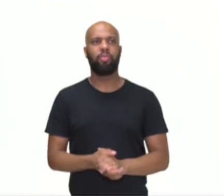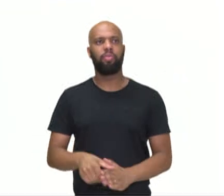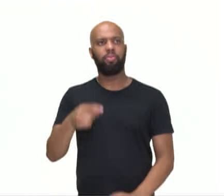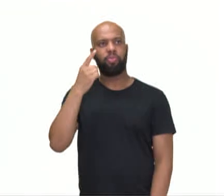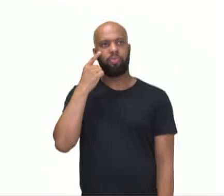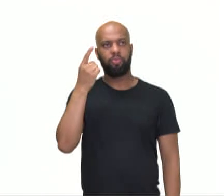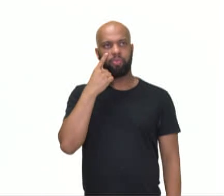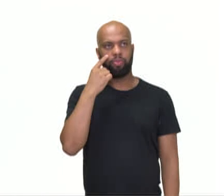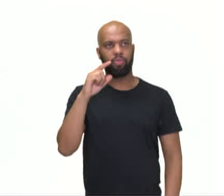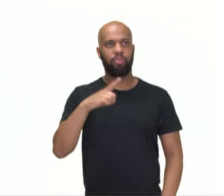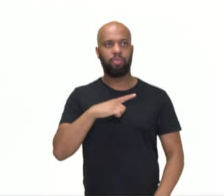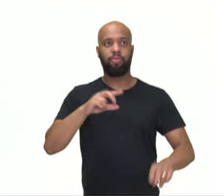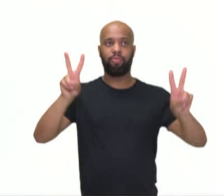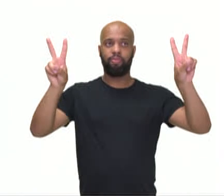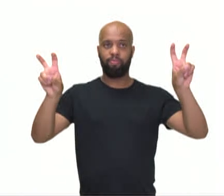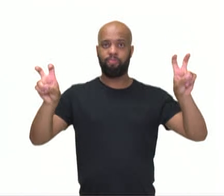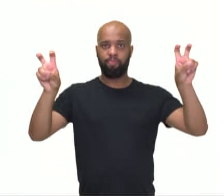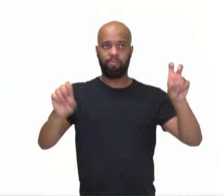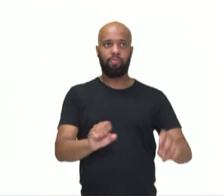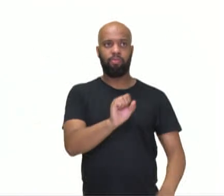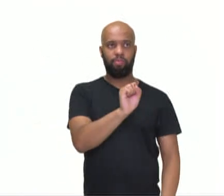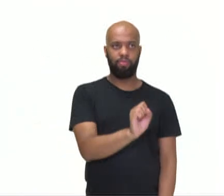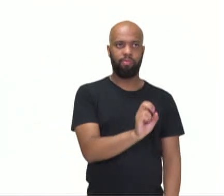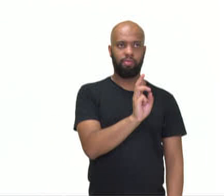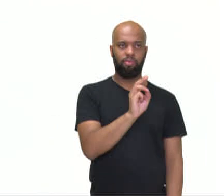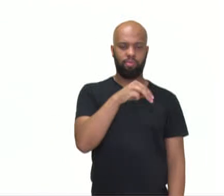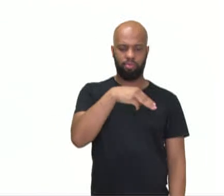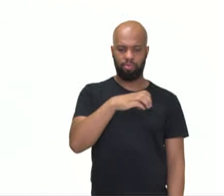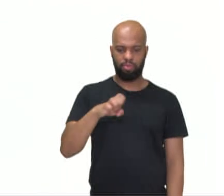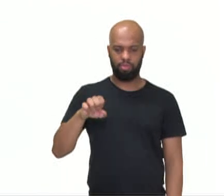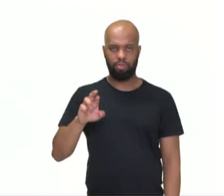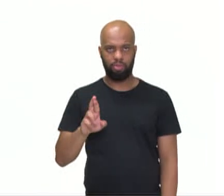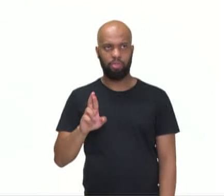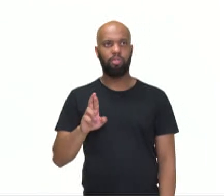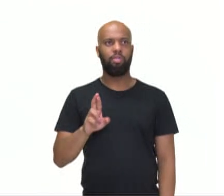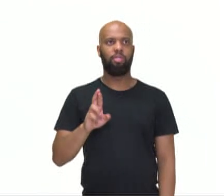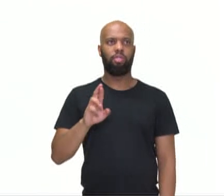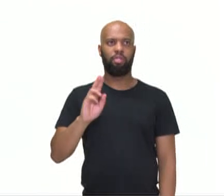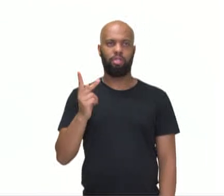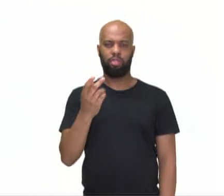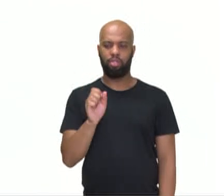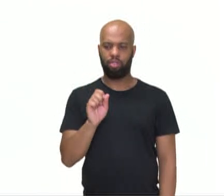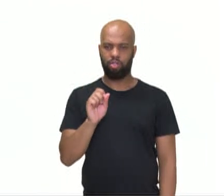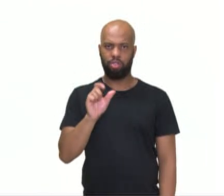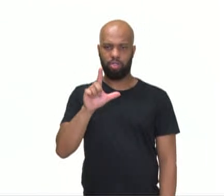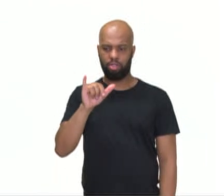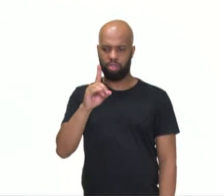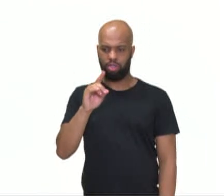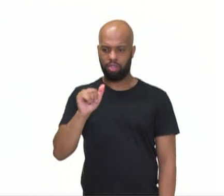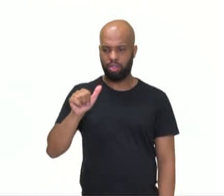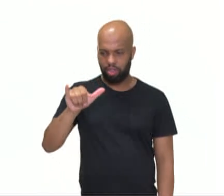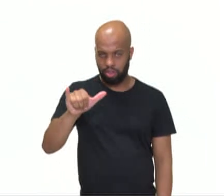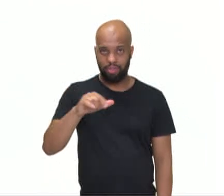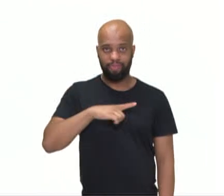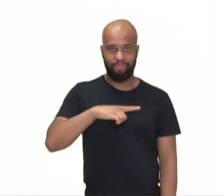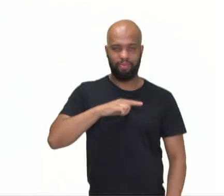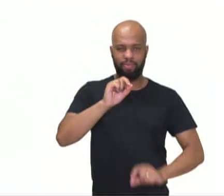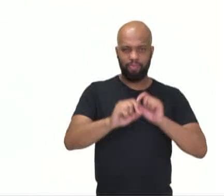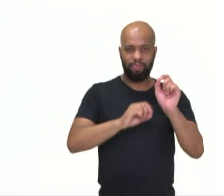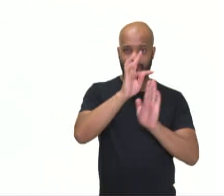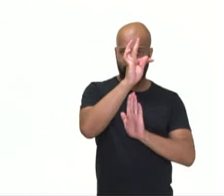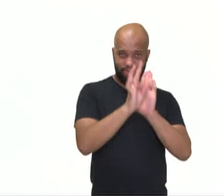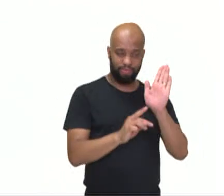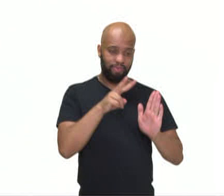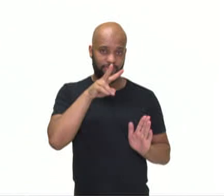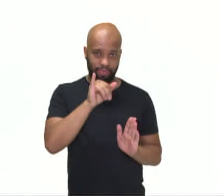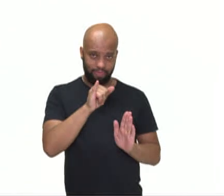holiday. Então, read the text and answer the questions. Então, nós vamos ler o texto e responder as perguntas. Summer holiday. Então, final